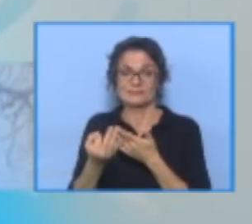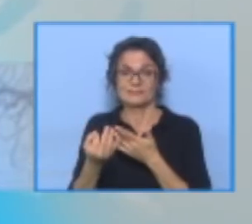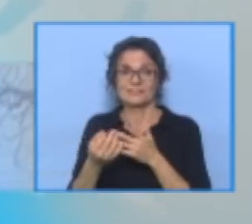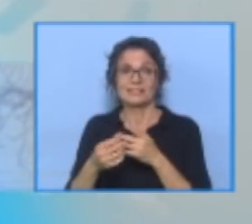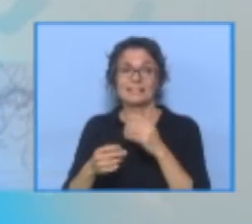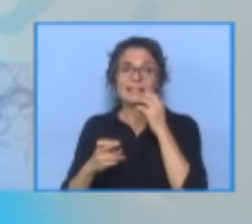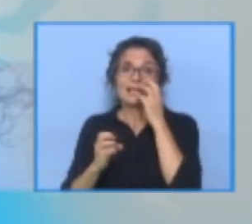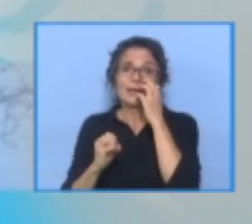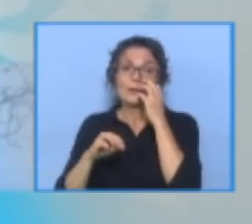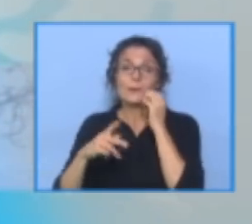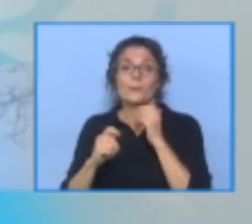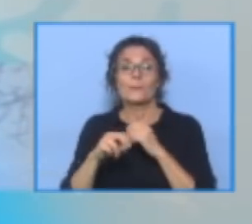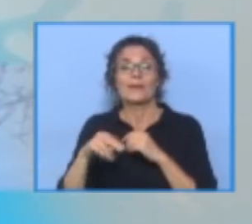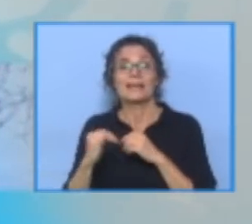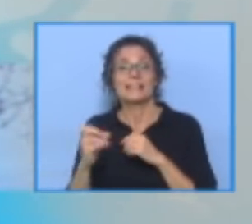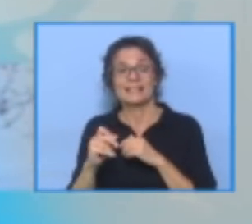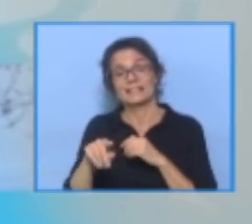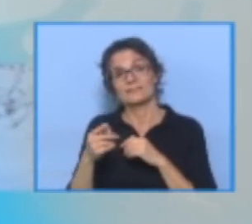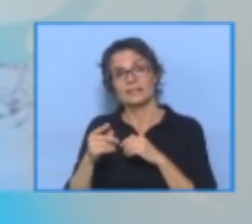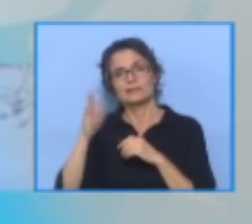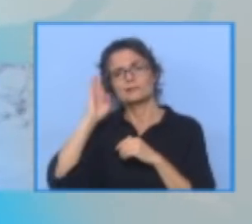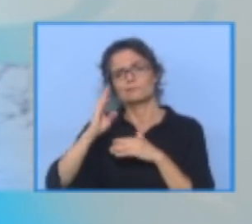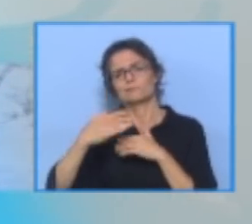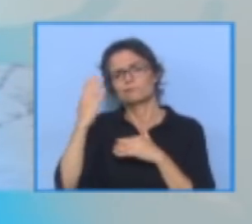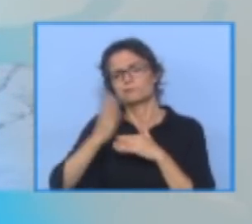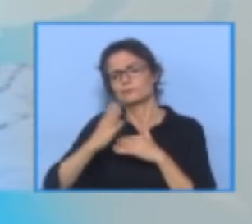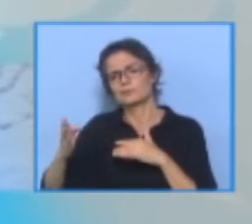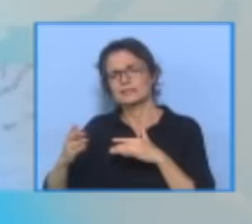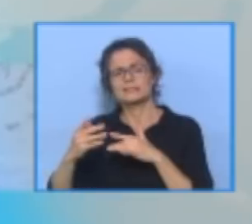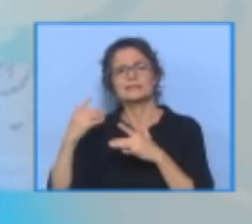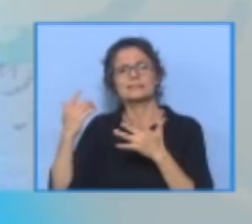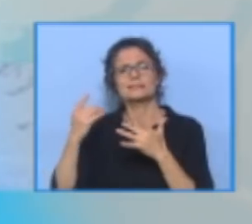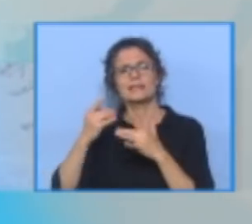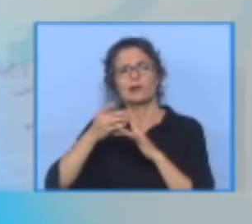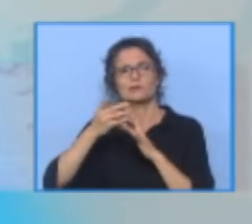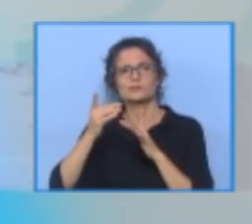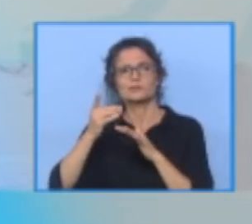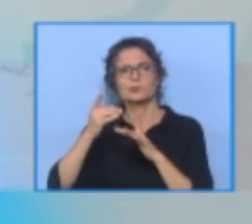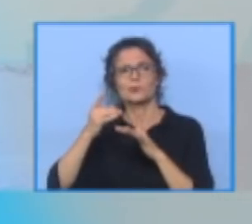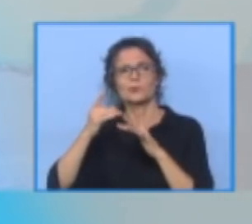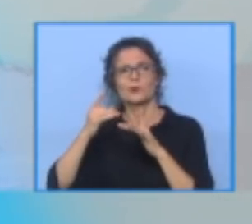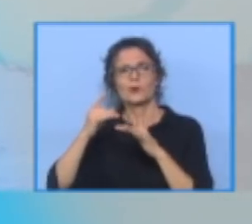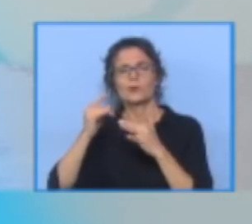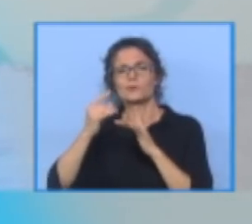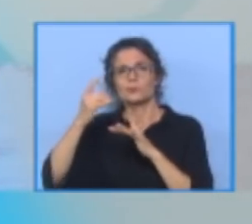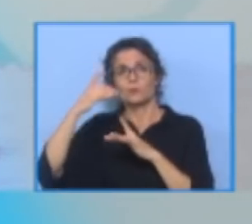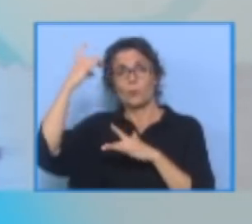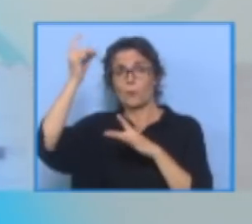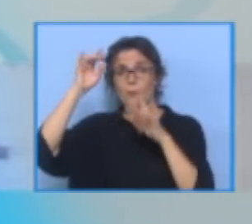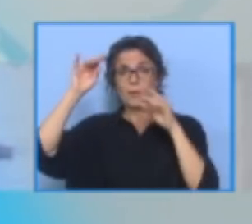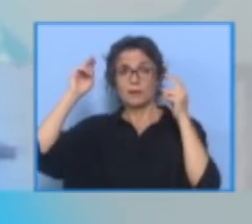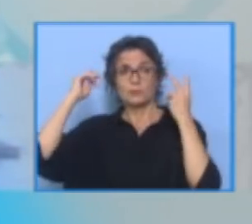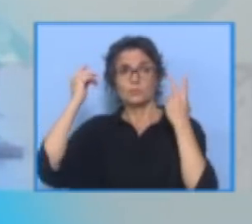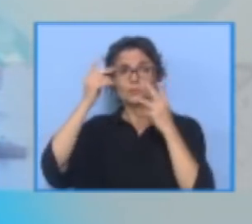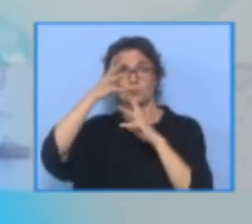a Roménia tem essa tradição latina do Império Romano, estiveram lá os romanos, né? E há toda uma ligação muito forte